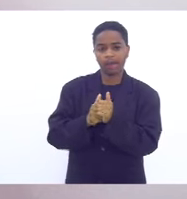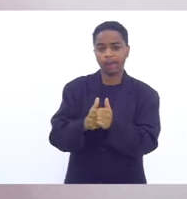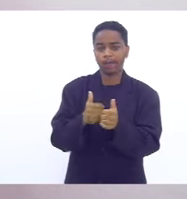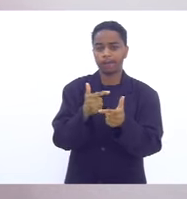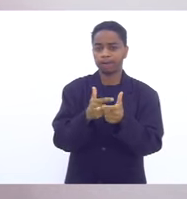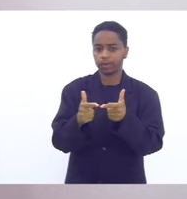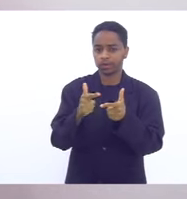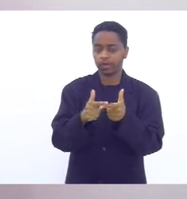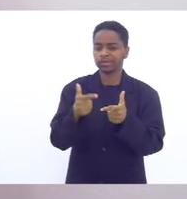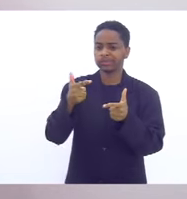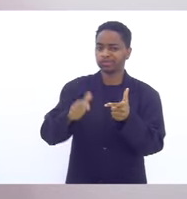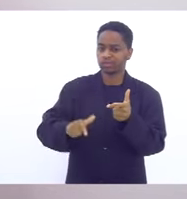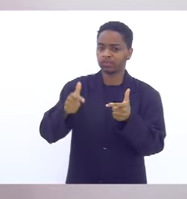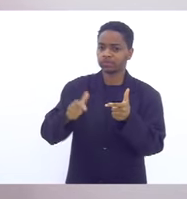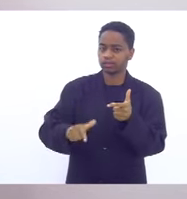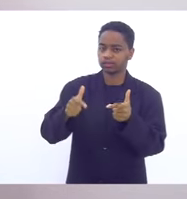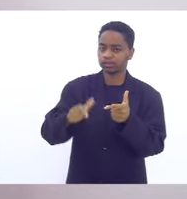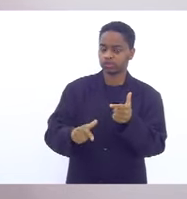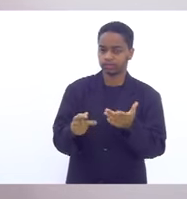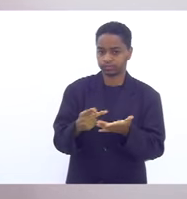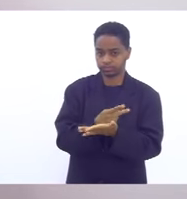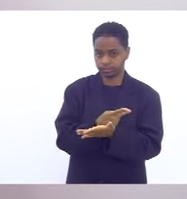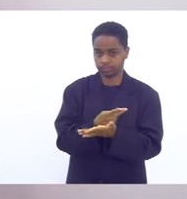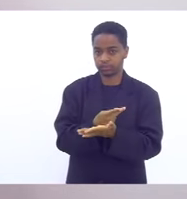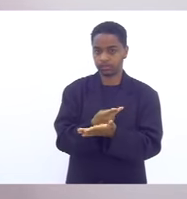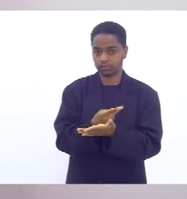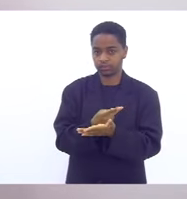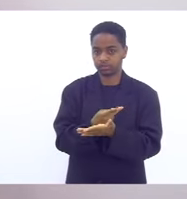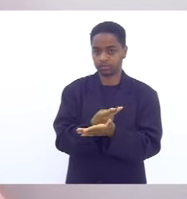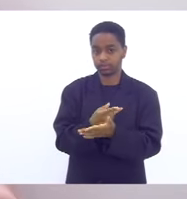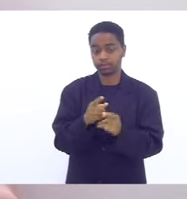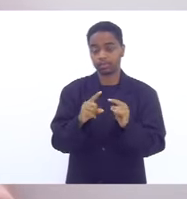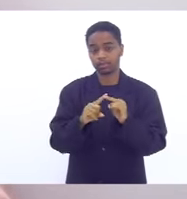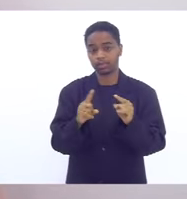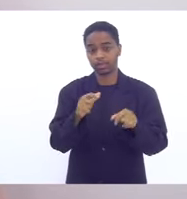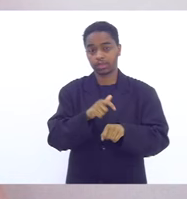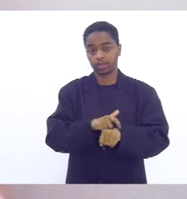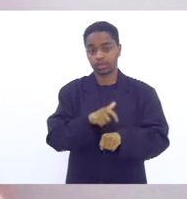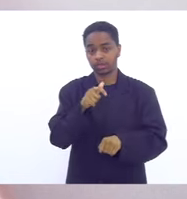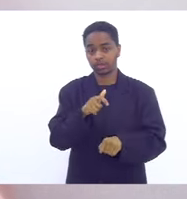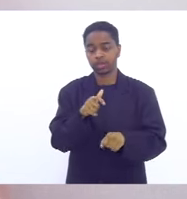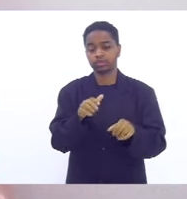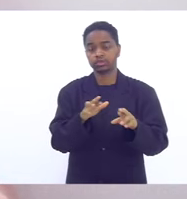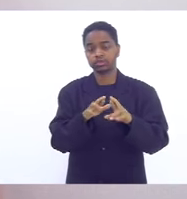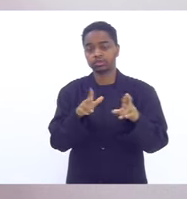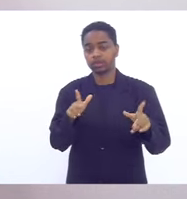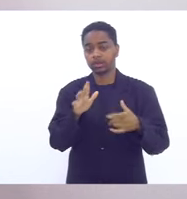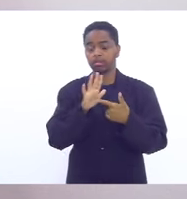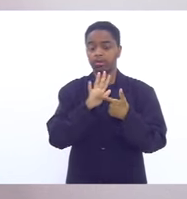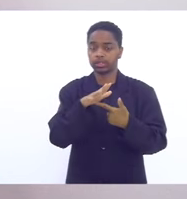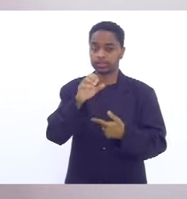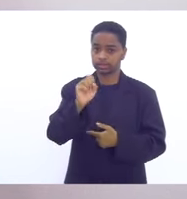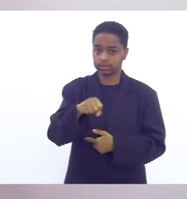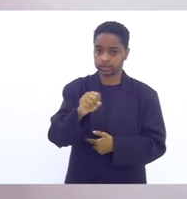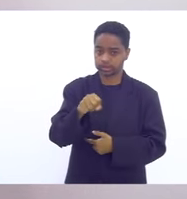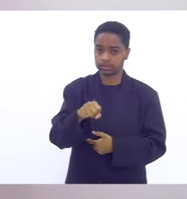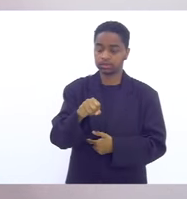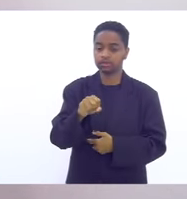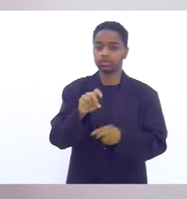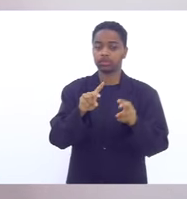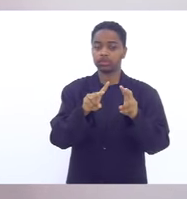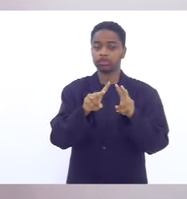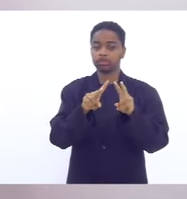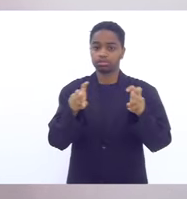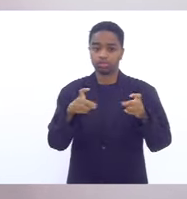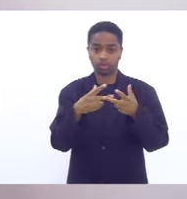que é recorrente, não é? E esses momentos distintos dizem, sim, a questões que